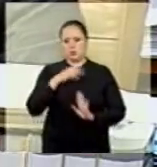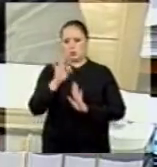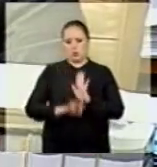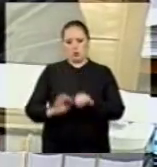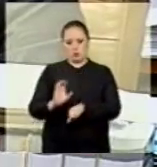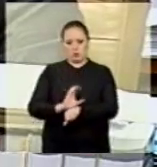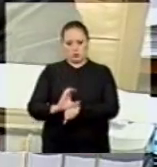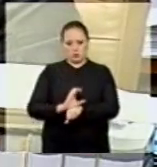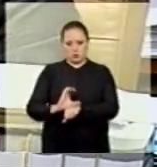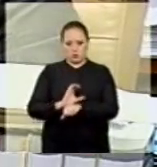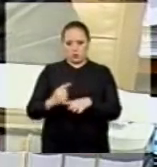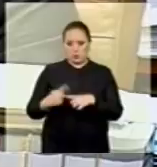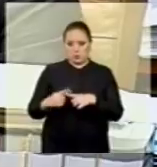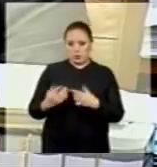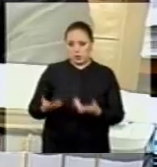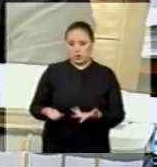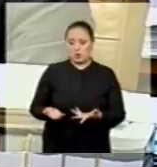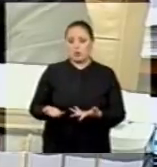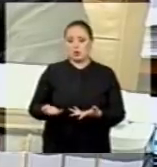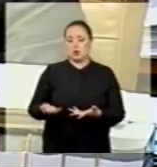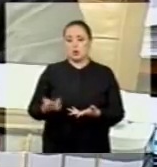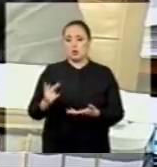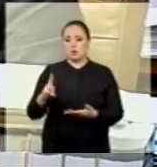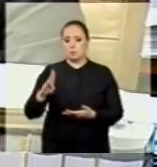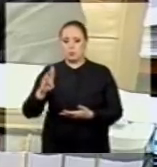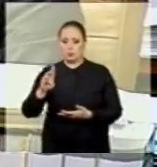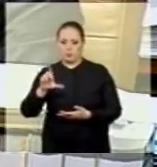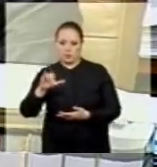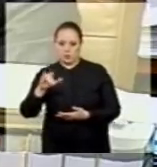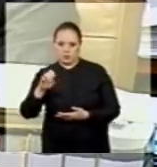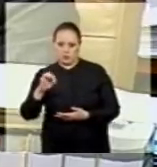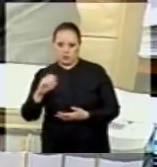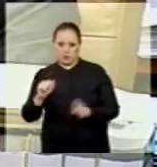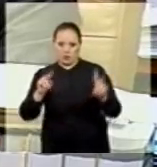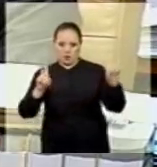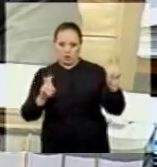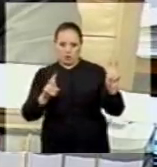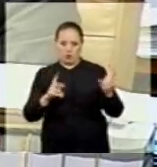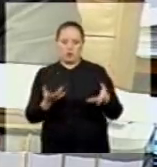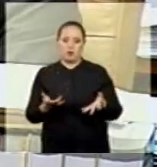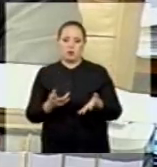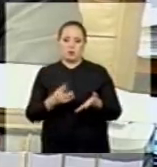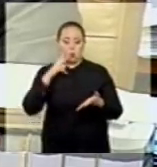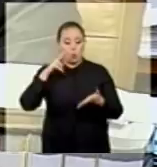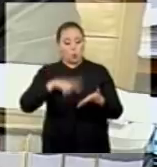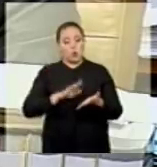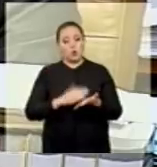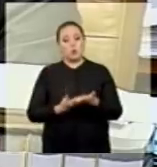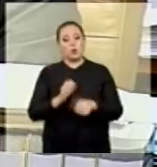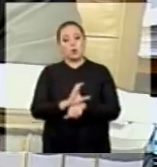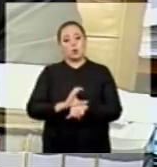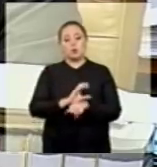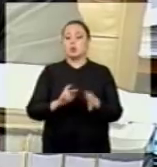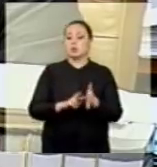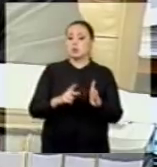constitucional. Pois, segundo a lição desse eminente publicista, aspas, o poder de interpretar a Constituição envolve,